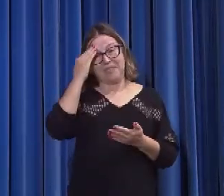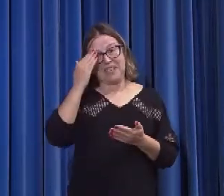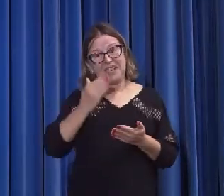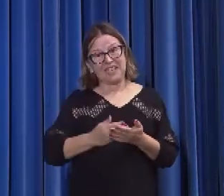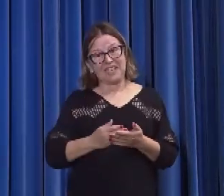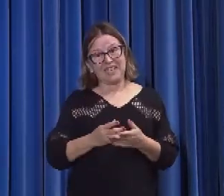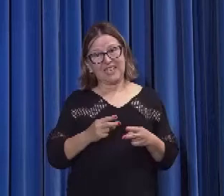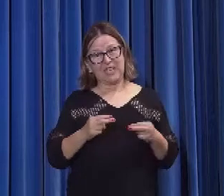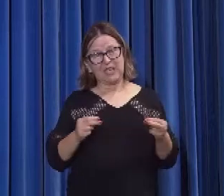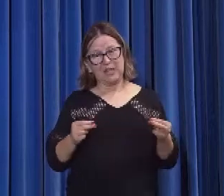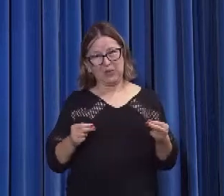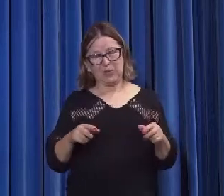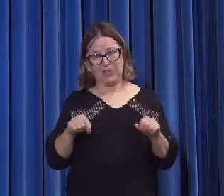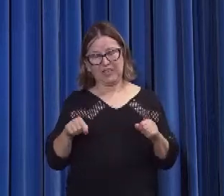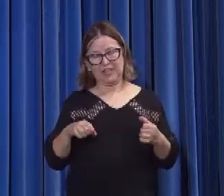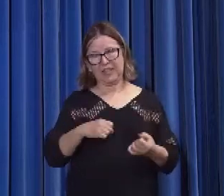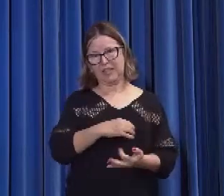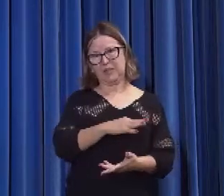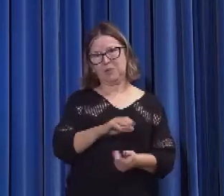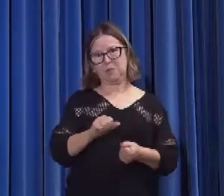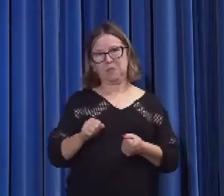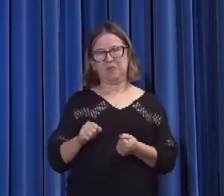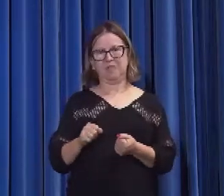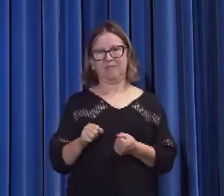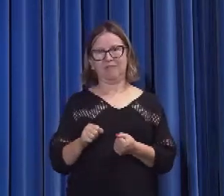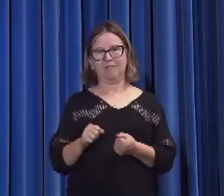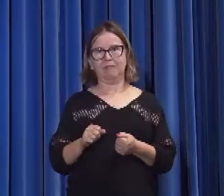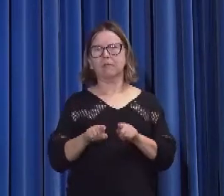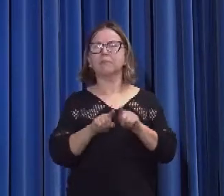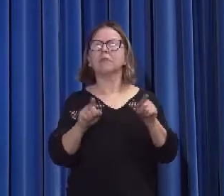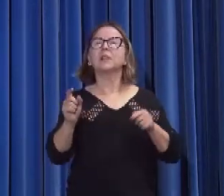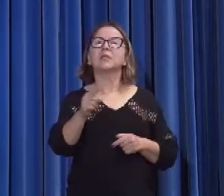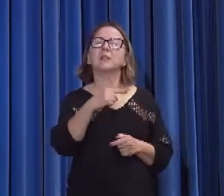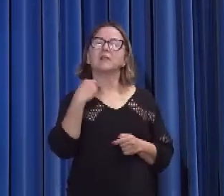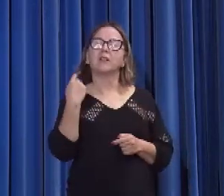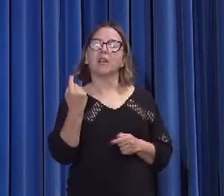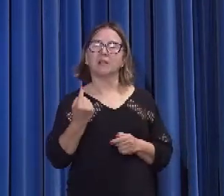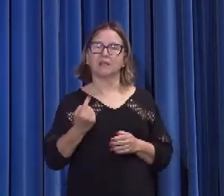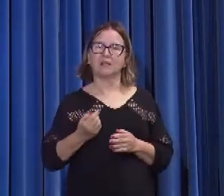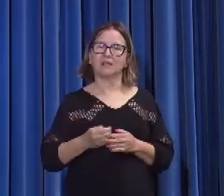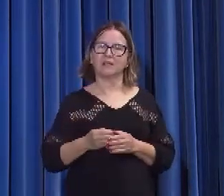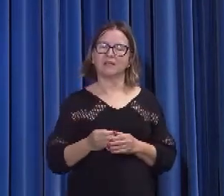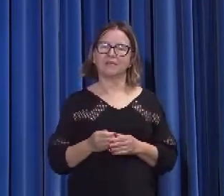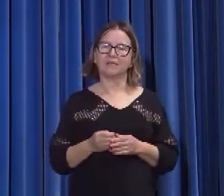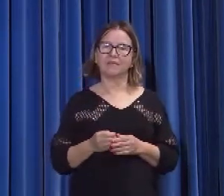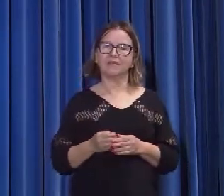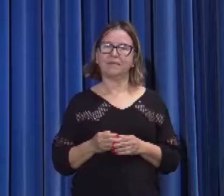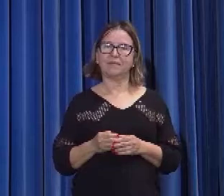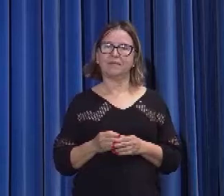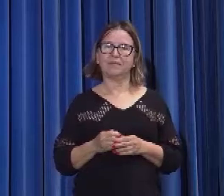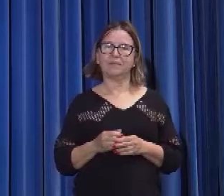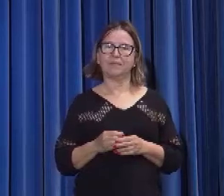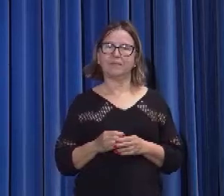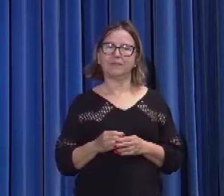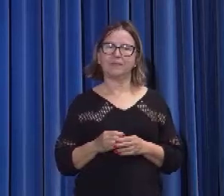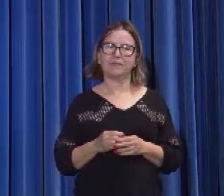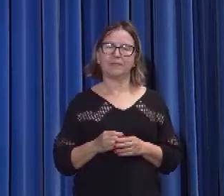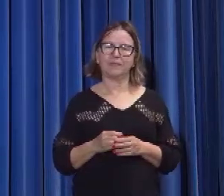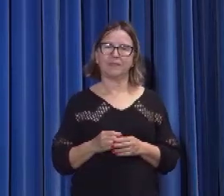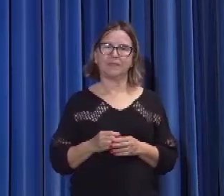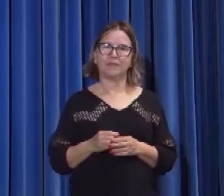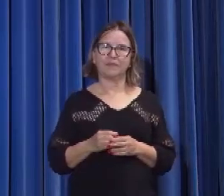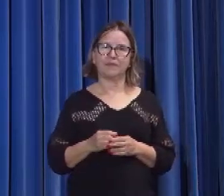muitas vezes no que se apoiar. E nós?